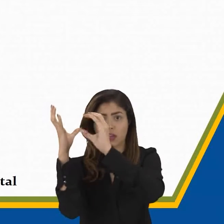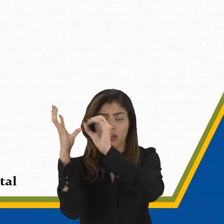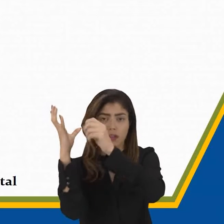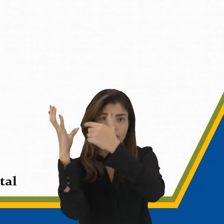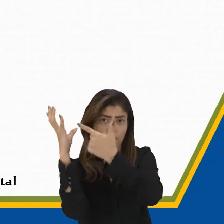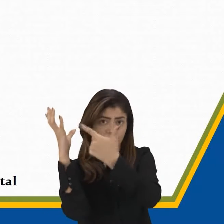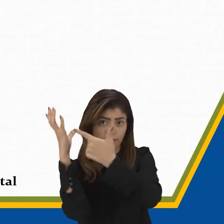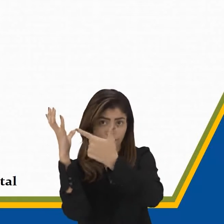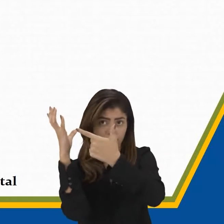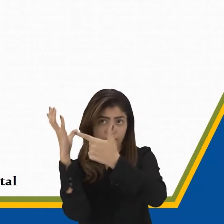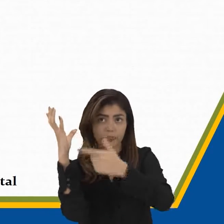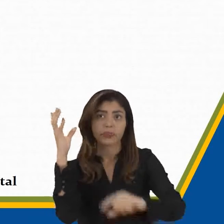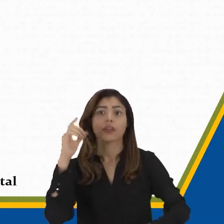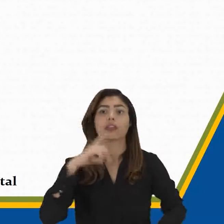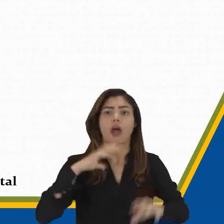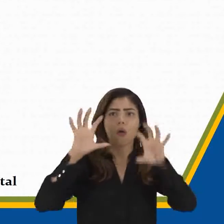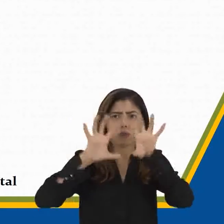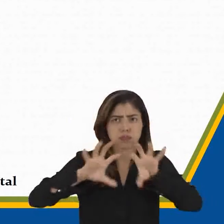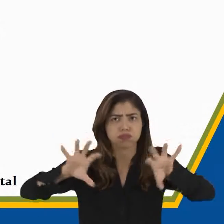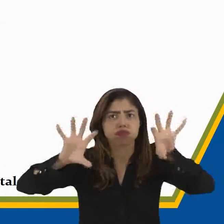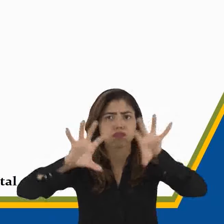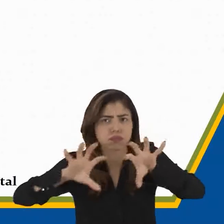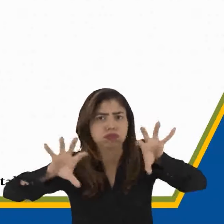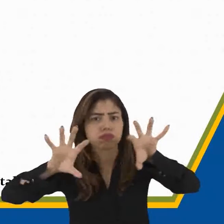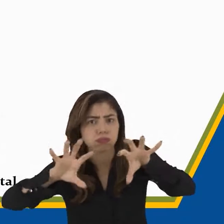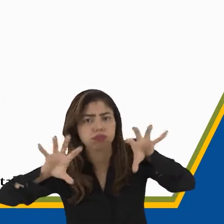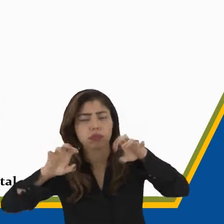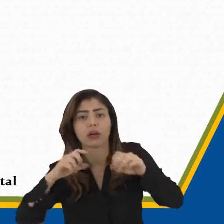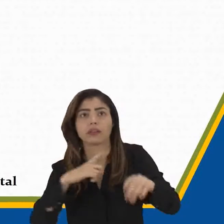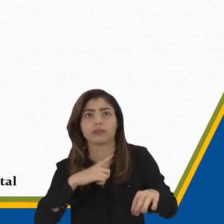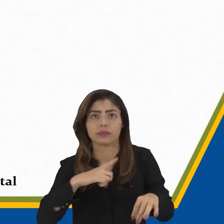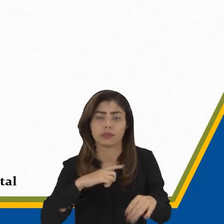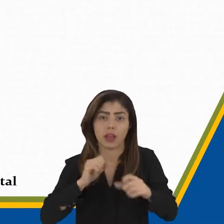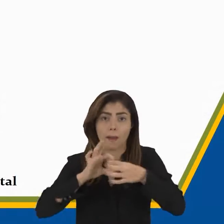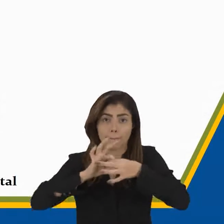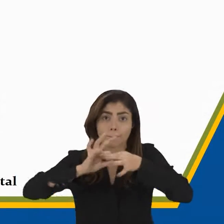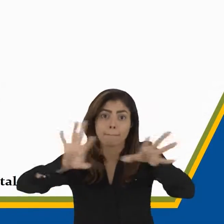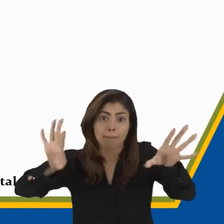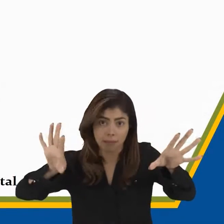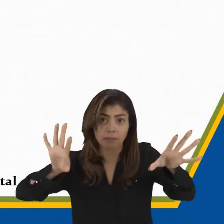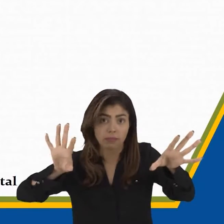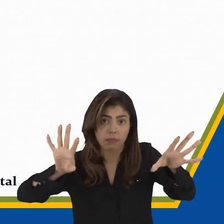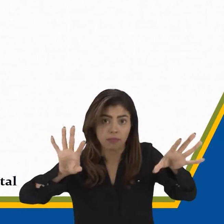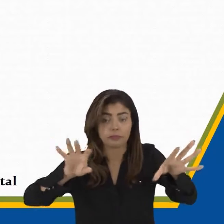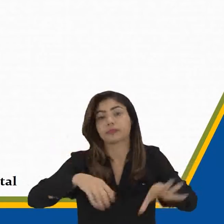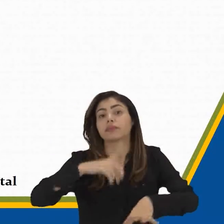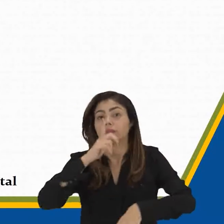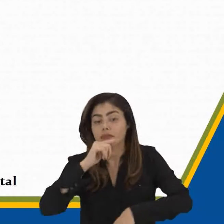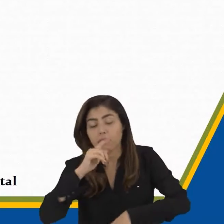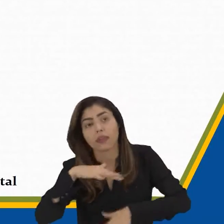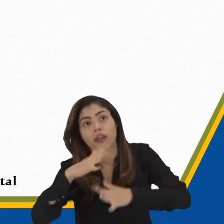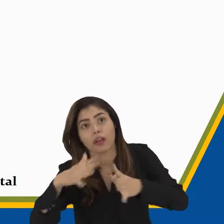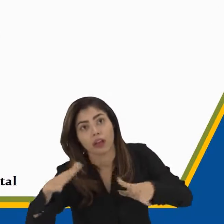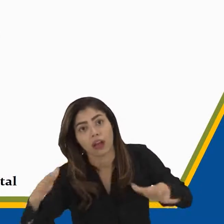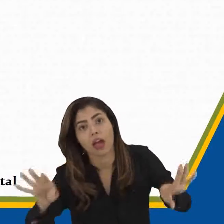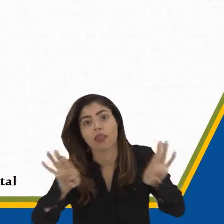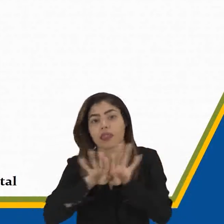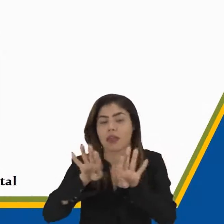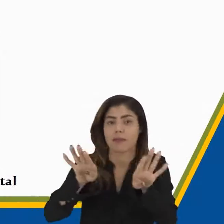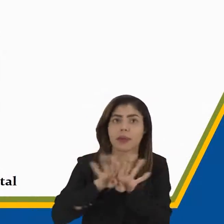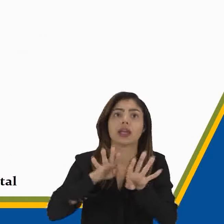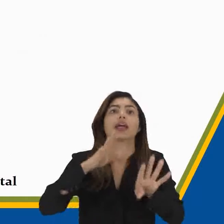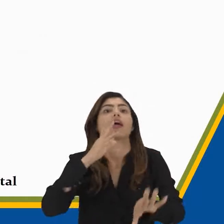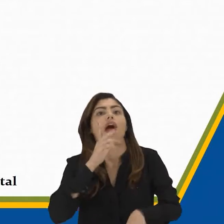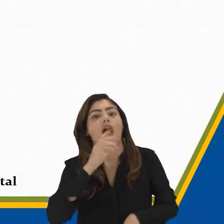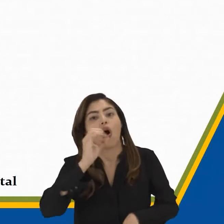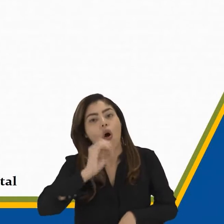o gás carbônico, né, esse gás que fica ali na atmosfera, libera vapor de água, libera